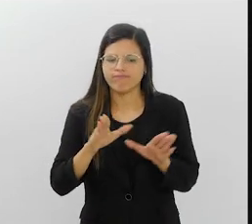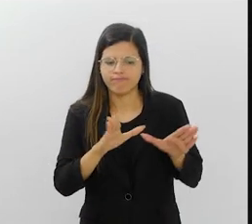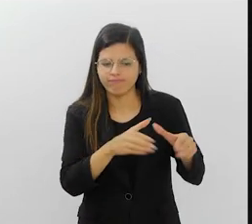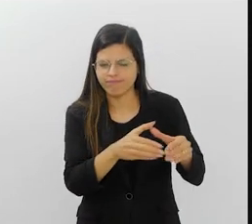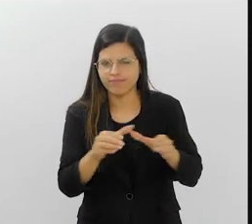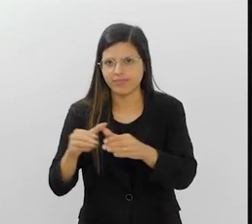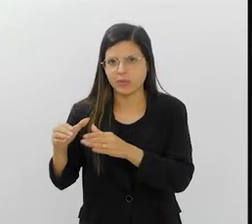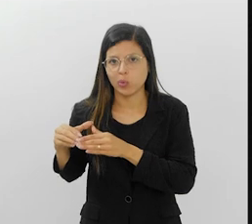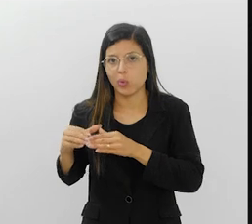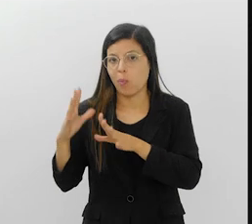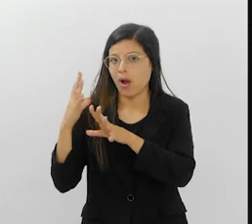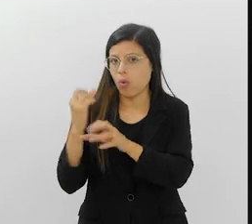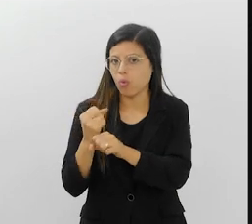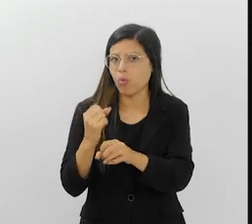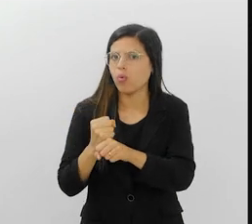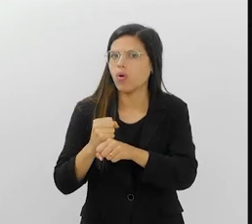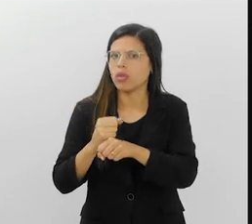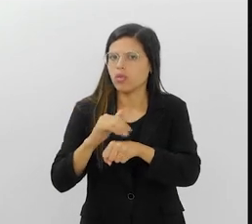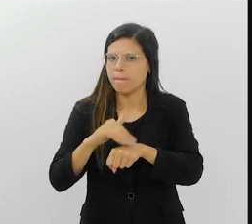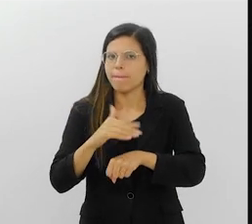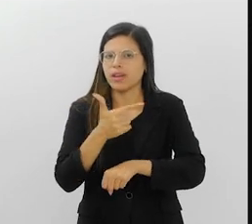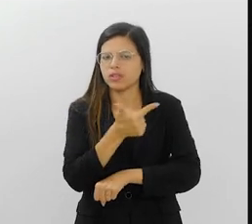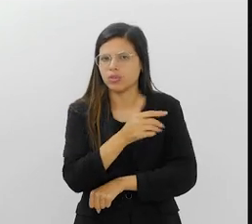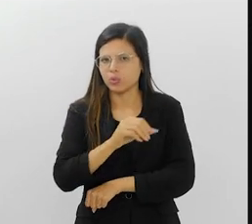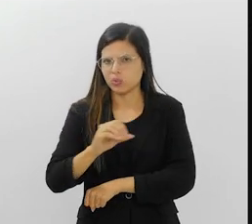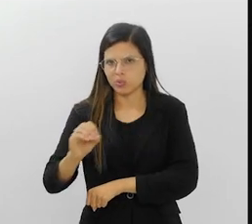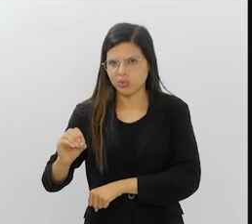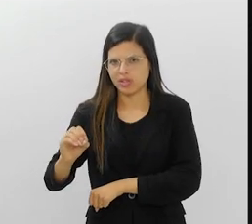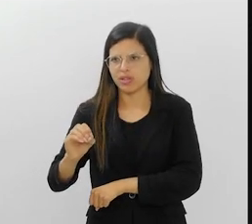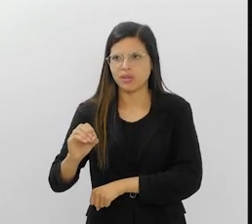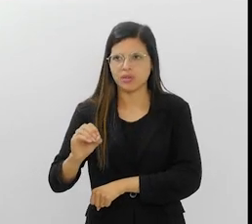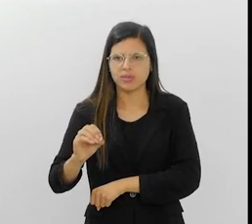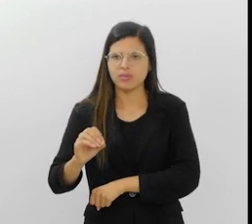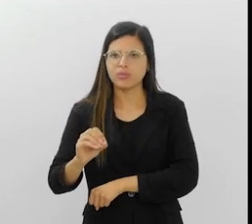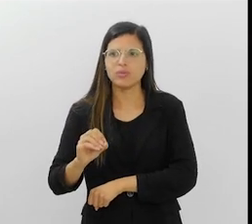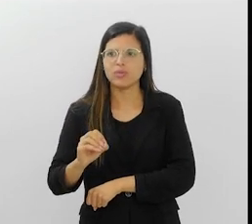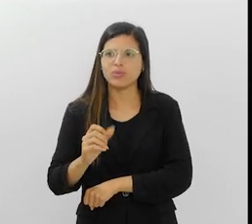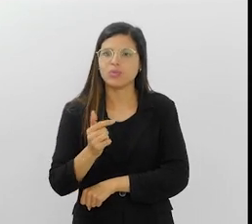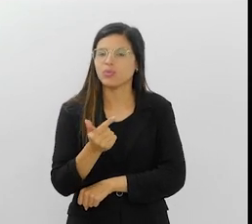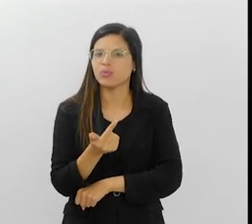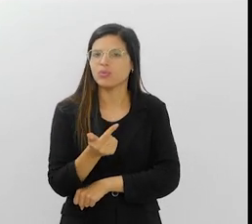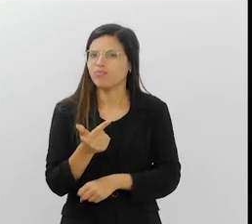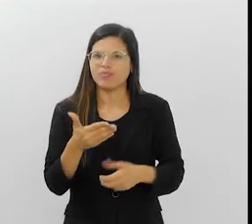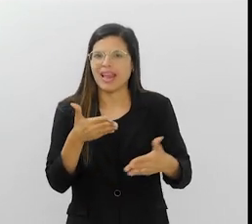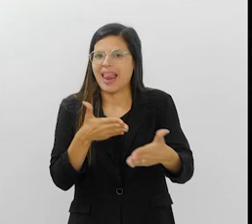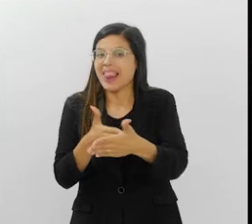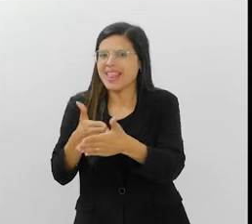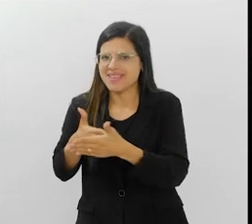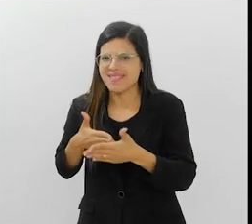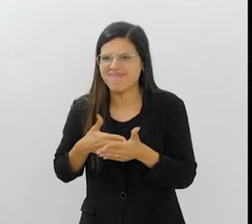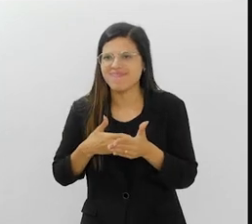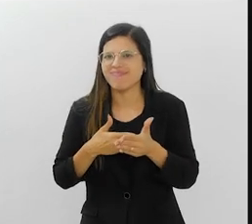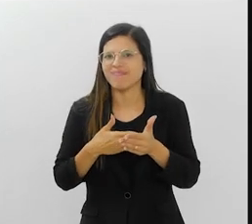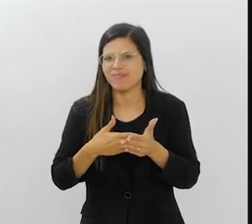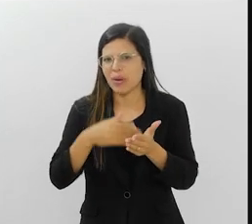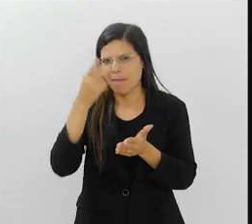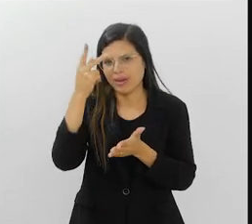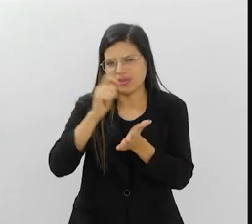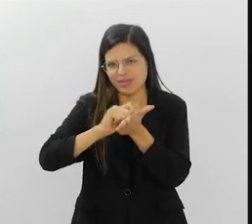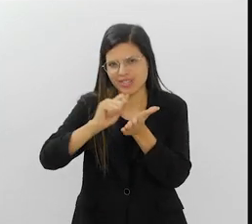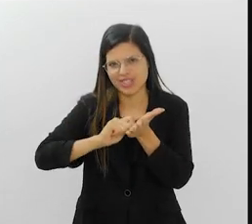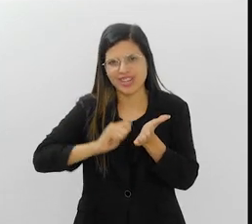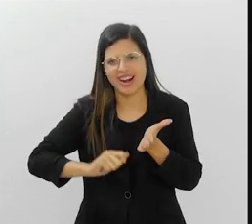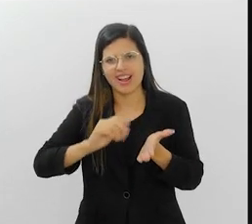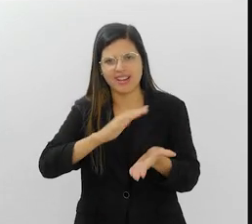contando todos os grupos, mas passa um pouquinho de 200. Quer dizer, não tem limite, né, para a criatividade. Não existem fronteiras para